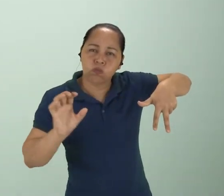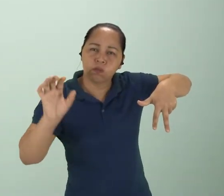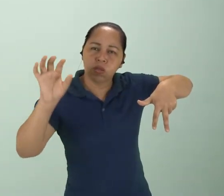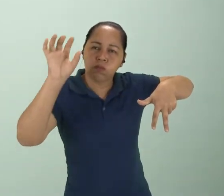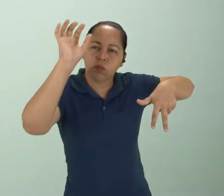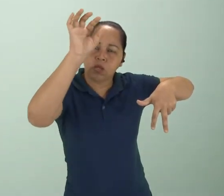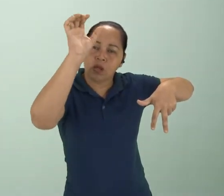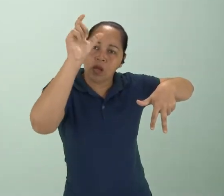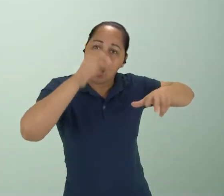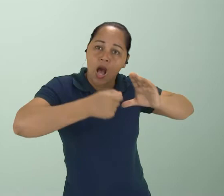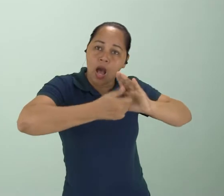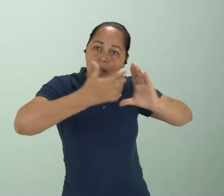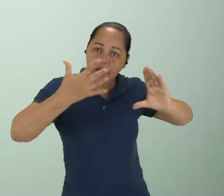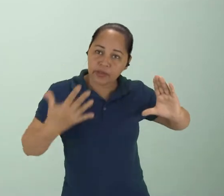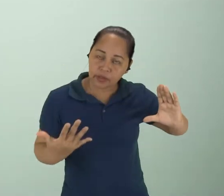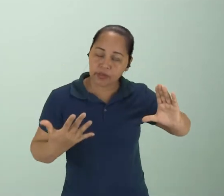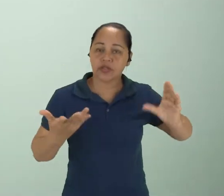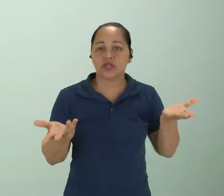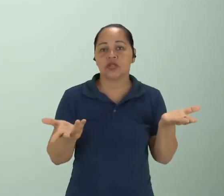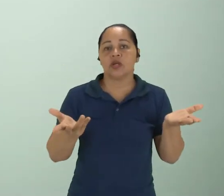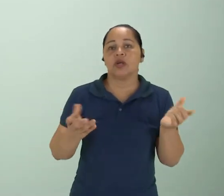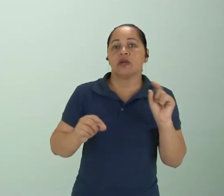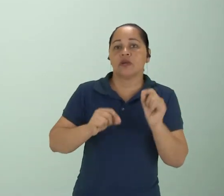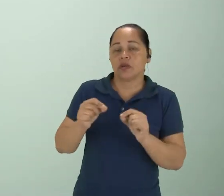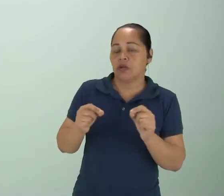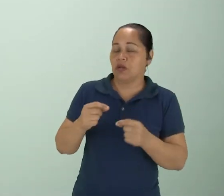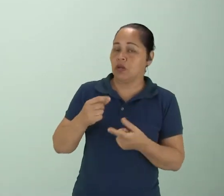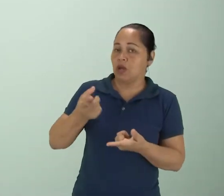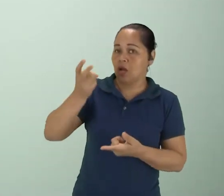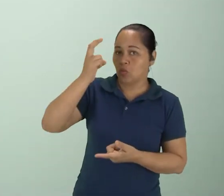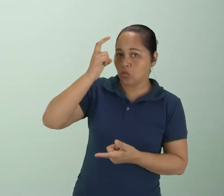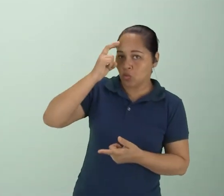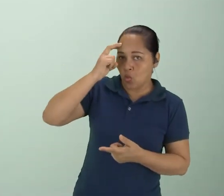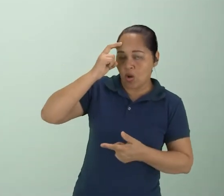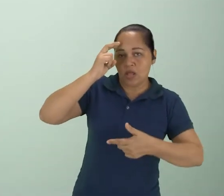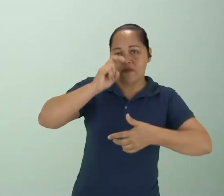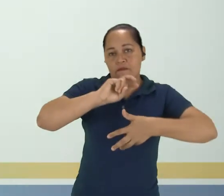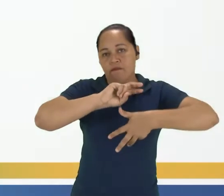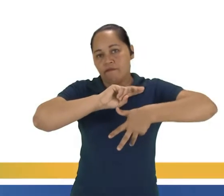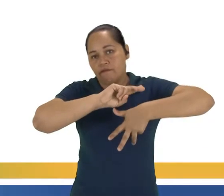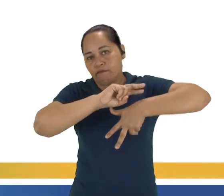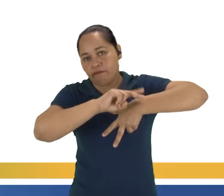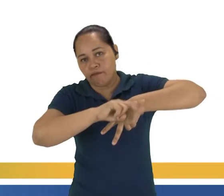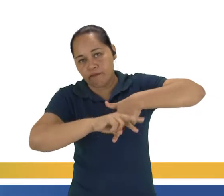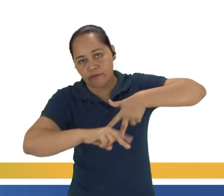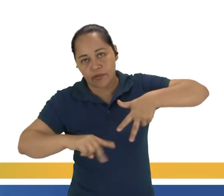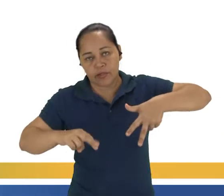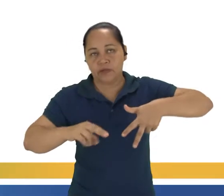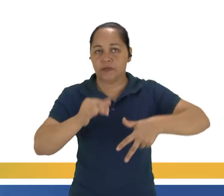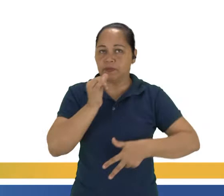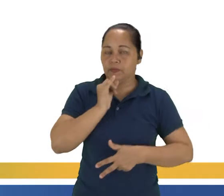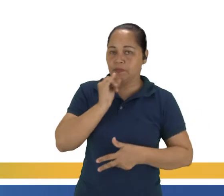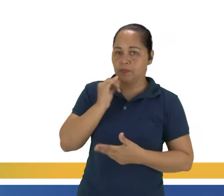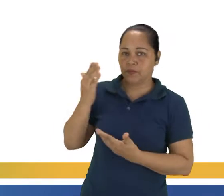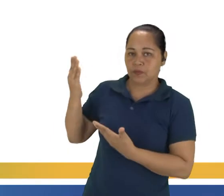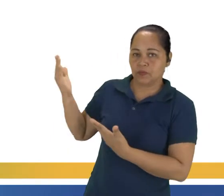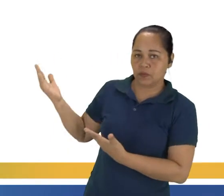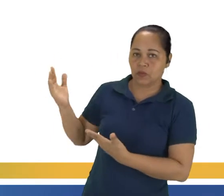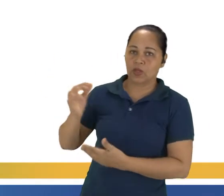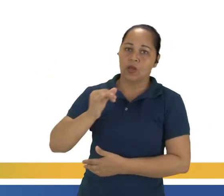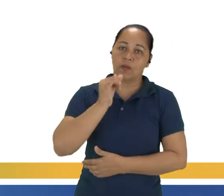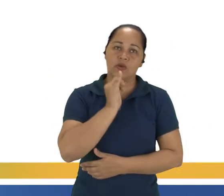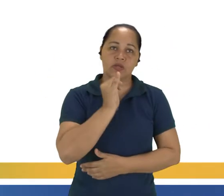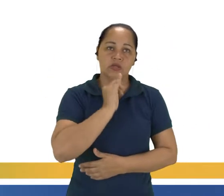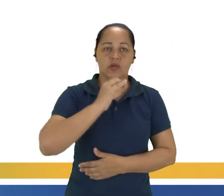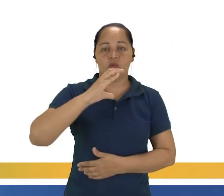características aprimoradas, esse multiculturalismo vai influenciar. Eu coloquei aí na imagem um exemplo disso. Nós temos literatura de